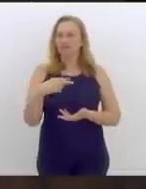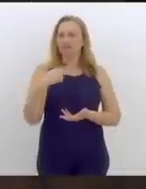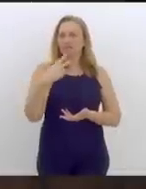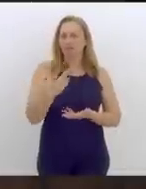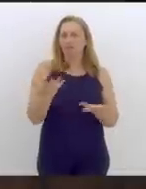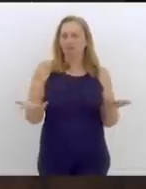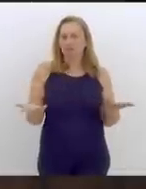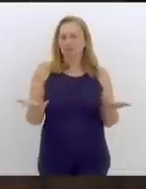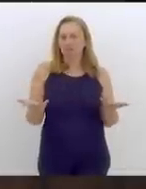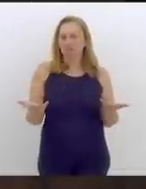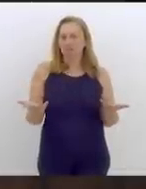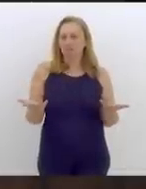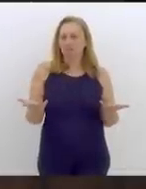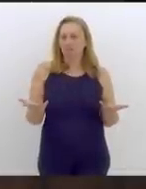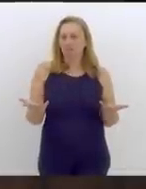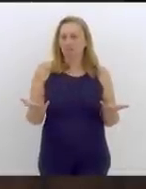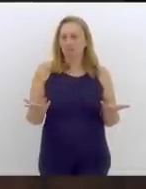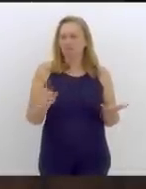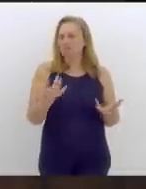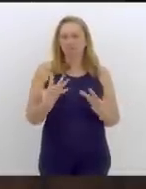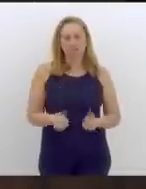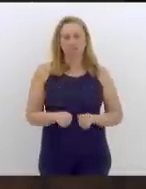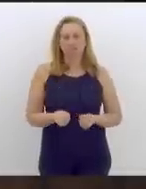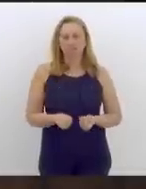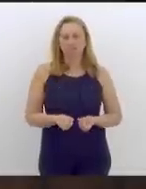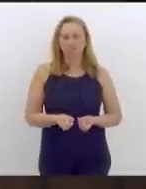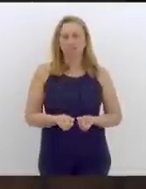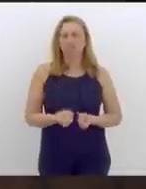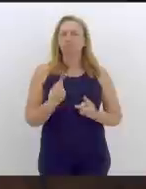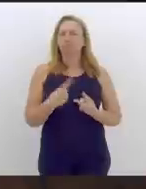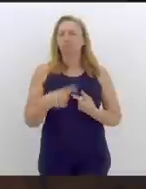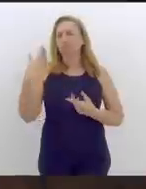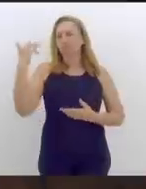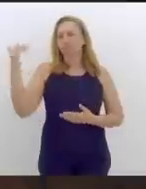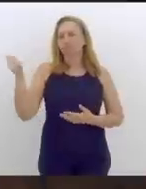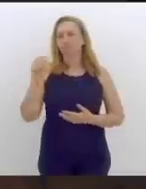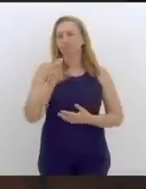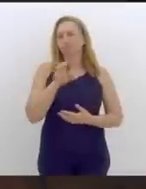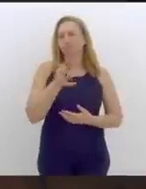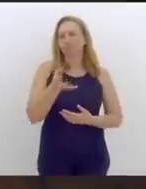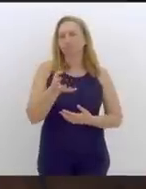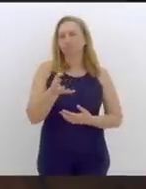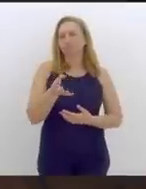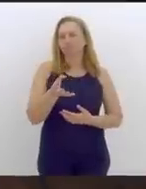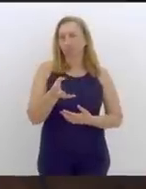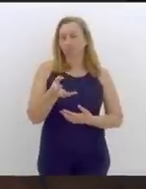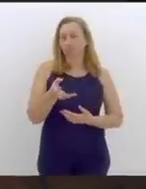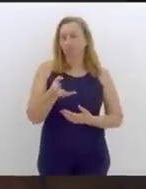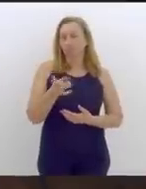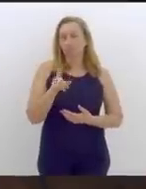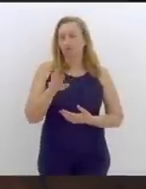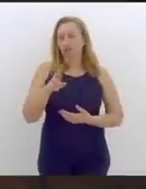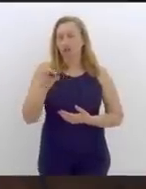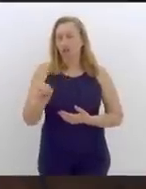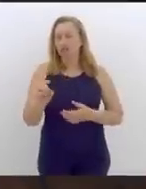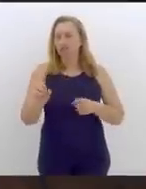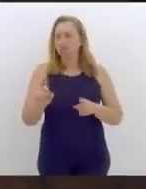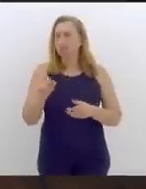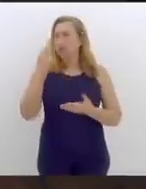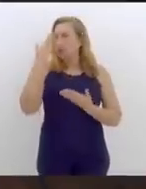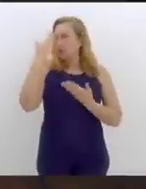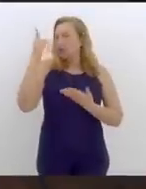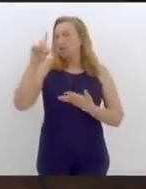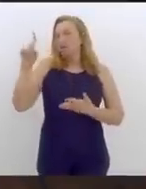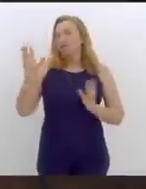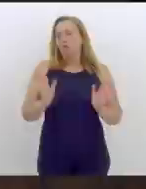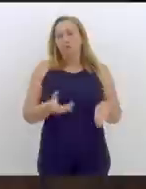Então isso é inadmissível porque o famoso requero graças a Deus hoje isso não acontece tanto